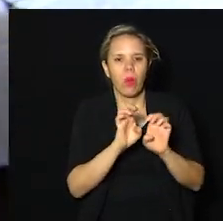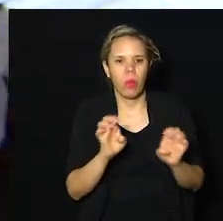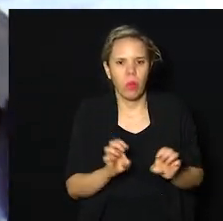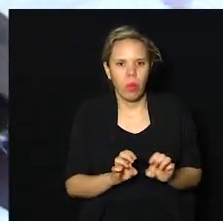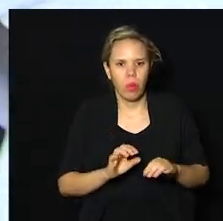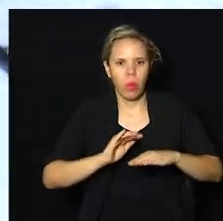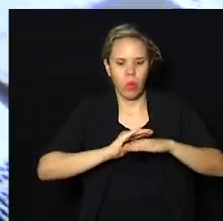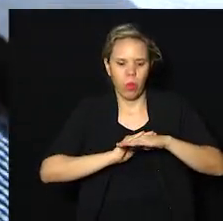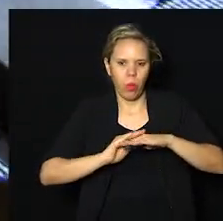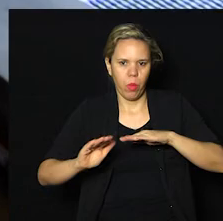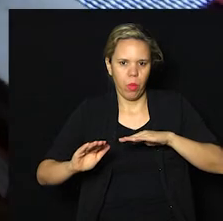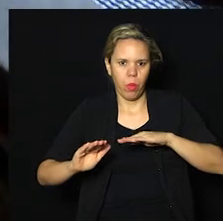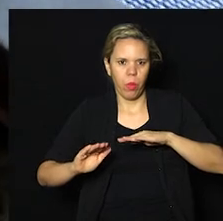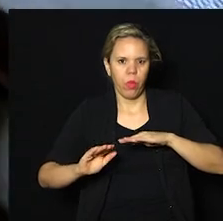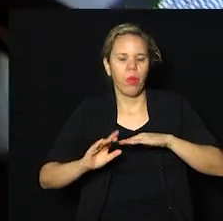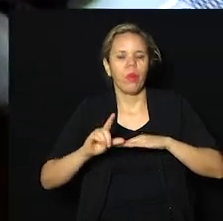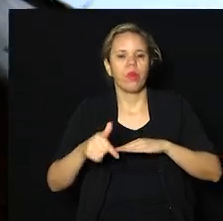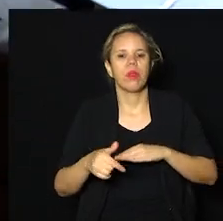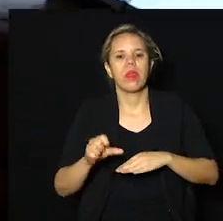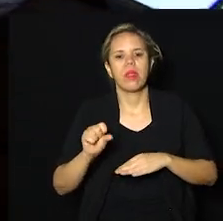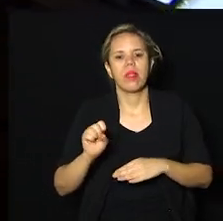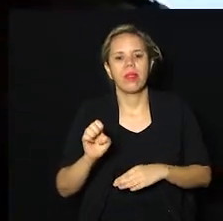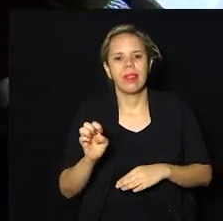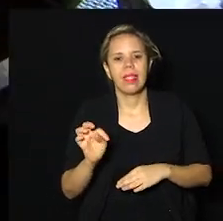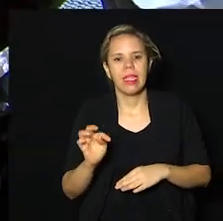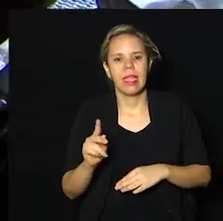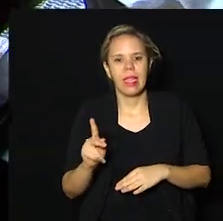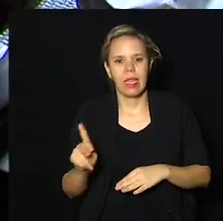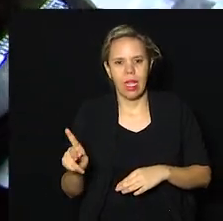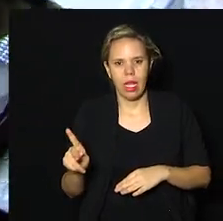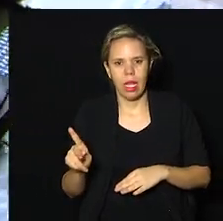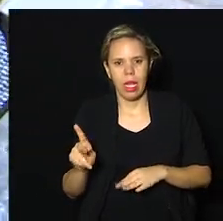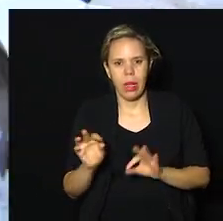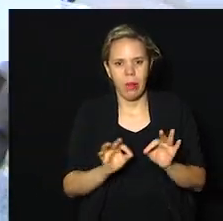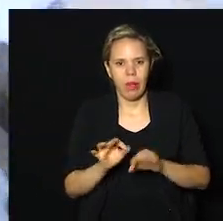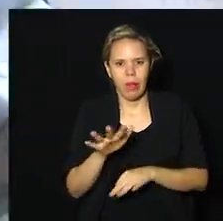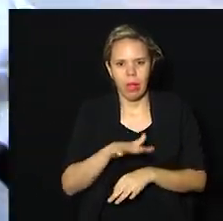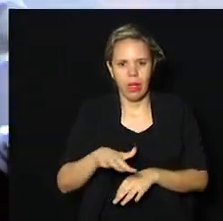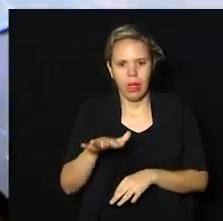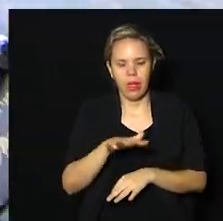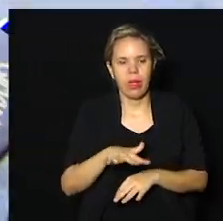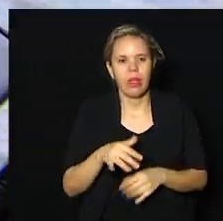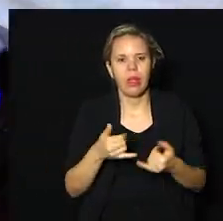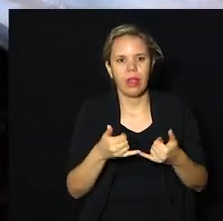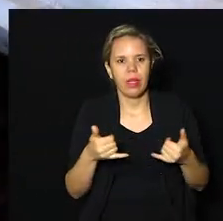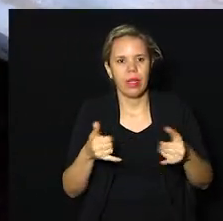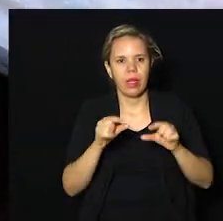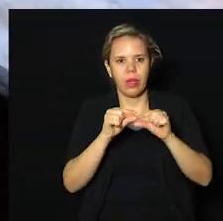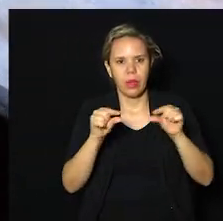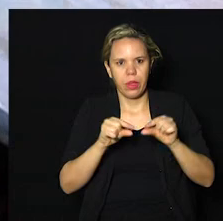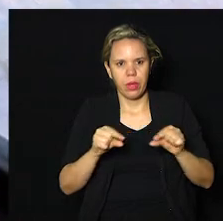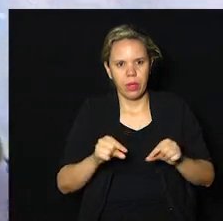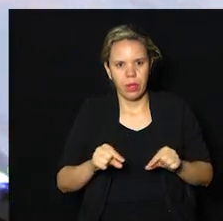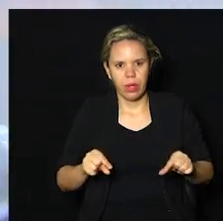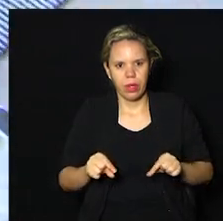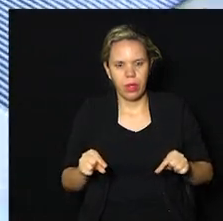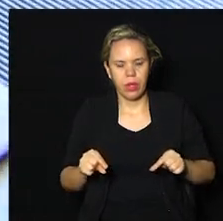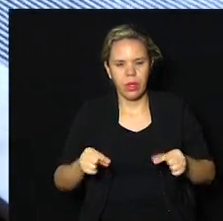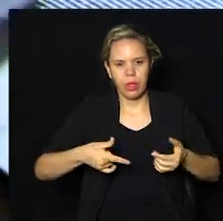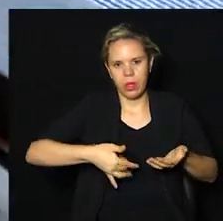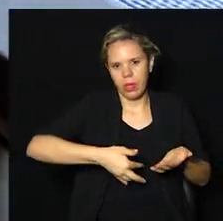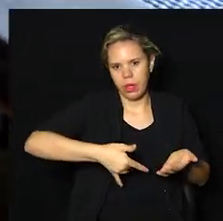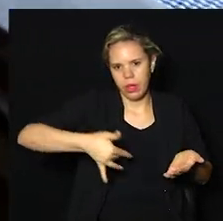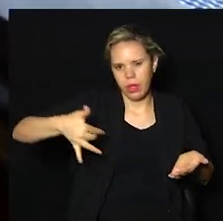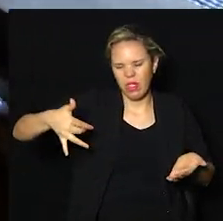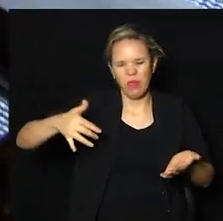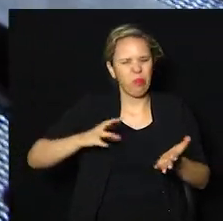do tampo e também um setup, que a gente chama, né? Porque é uma regulagem geral. Alinhamento dos trastes, ajuste de altura de corda,